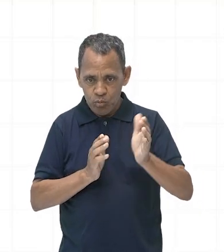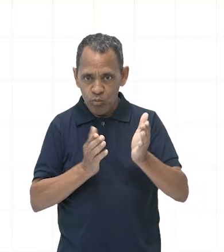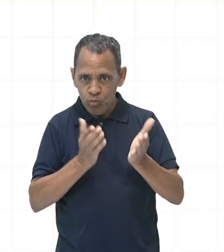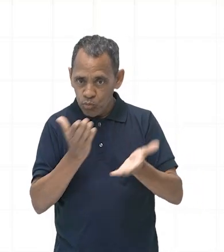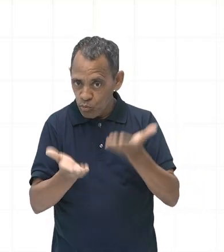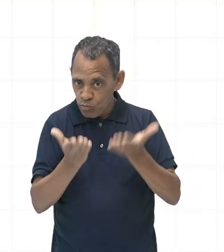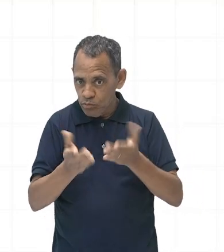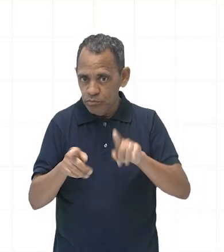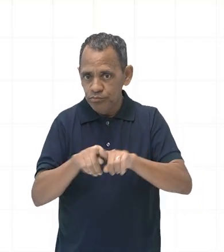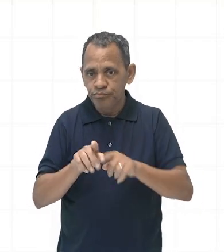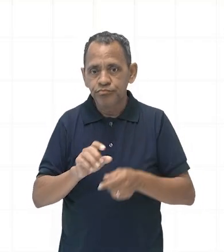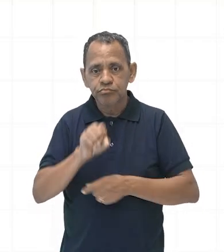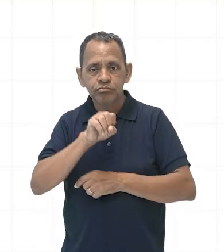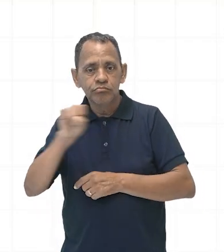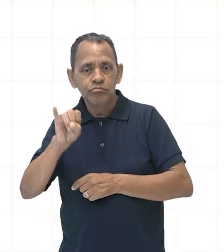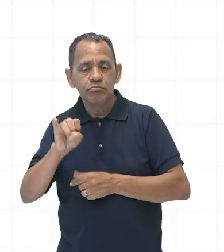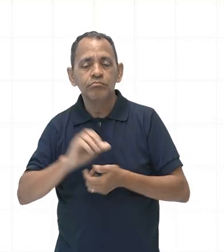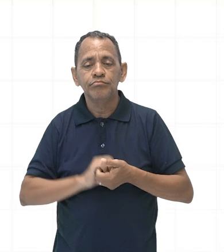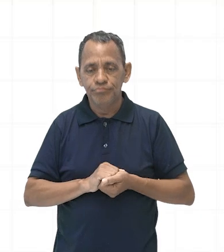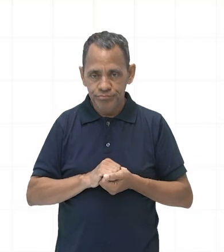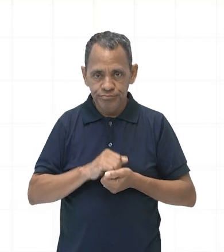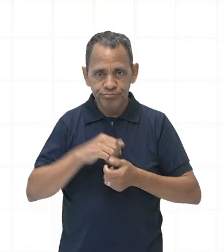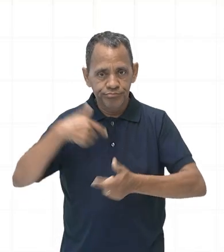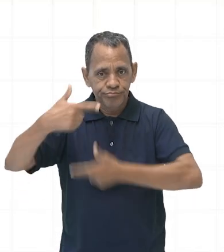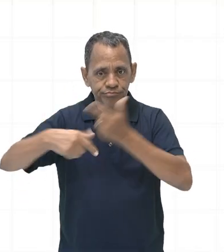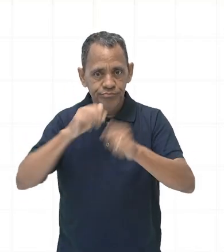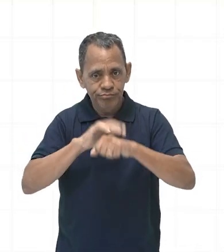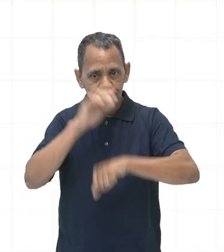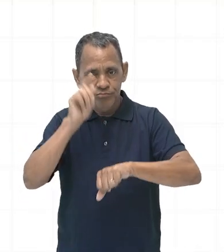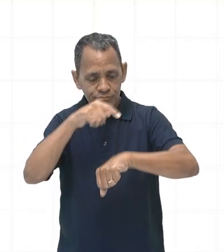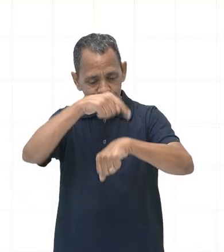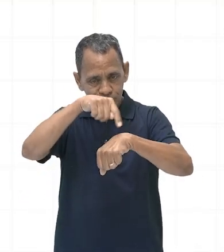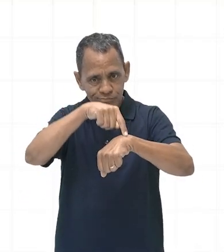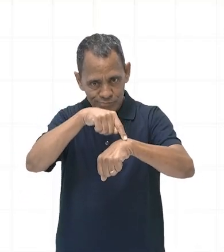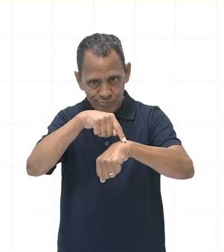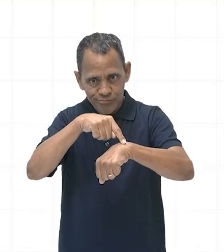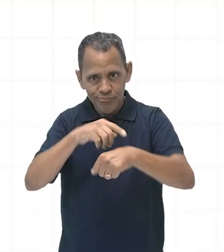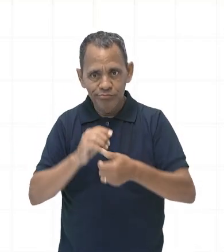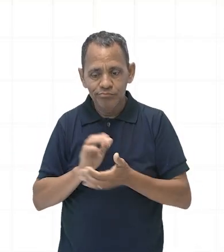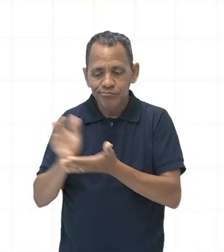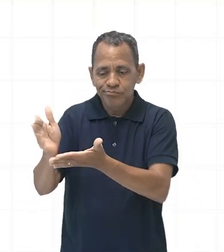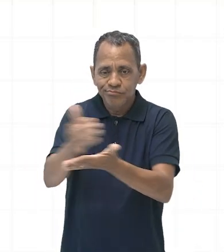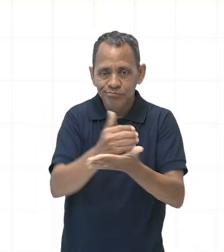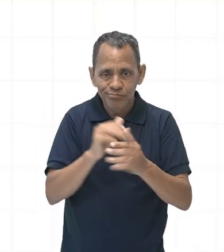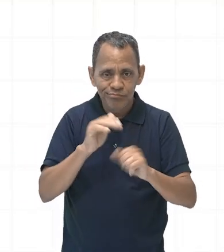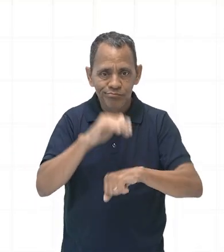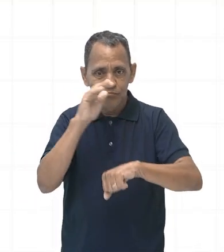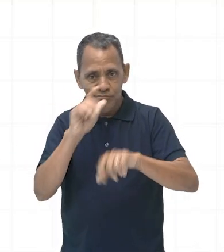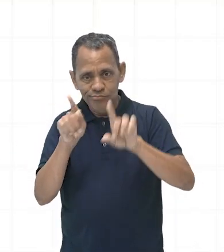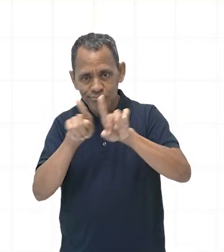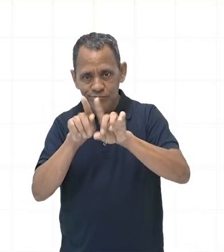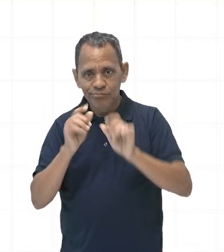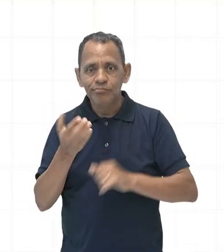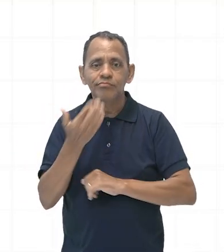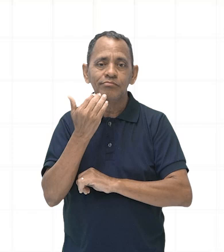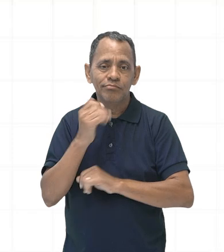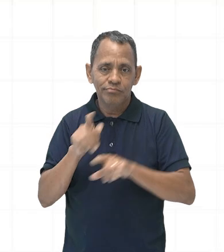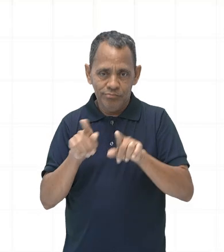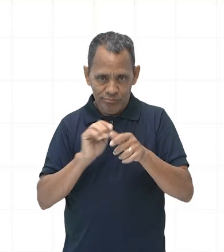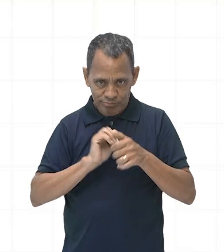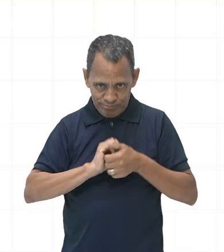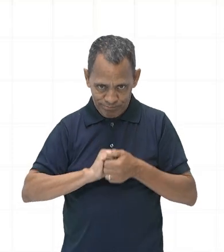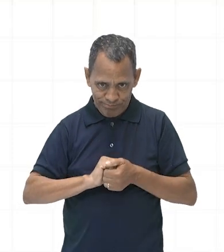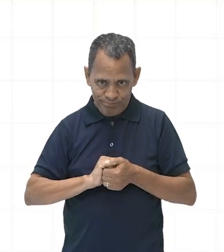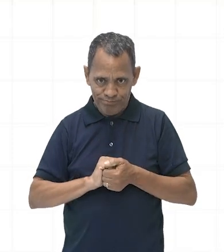logo eu também, né, vou arrecadar mais alimento. Então, essa grandeza também